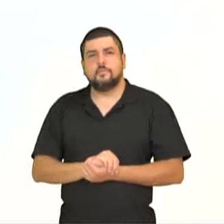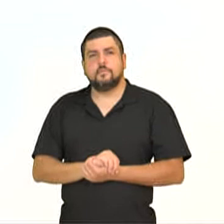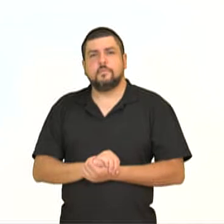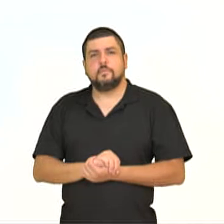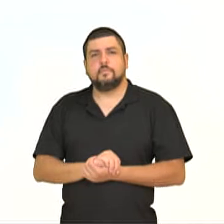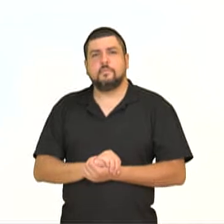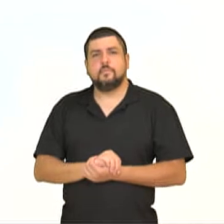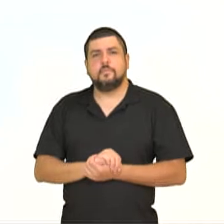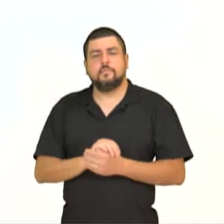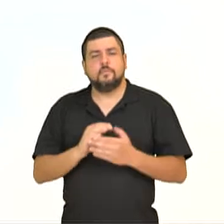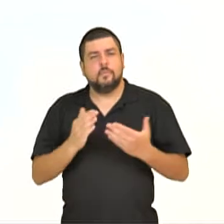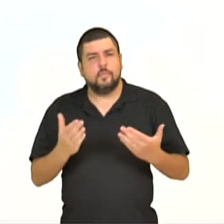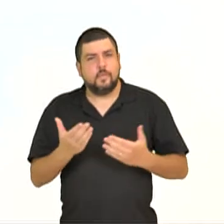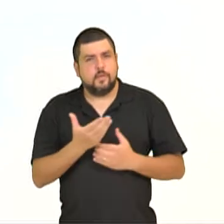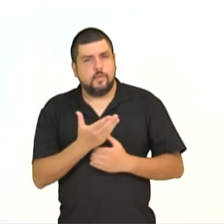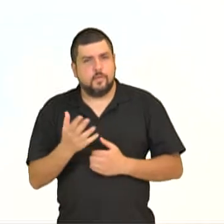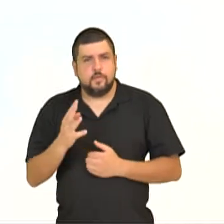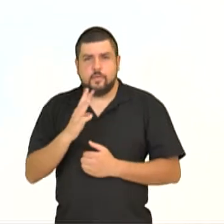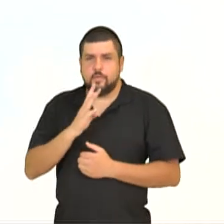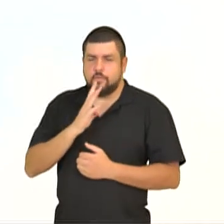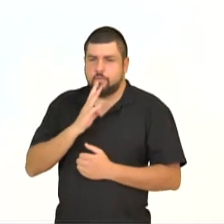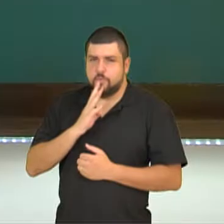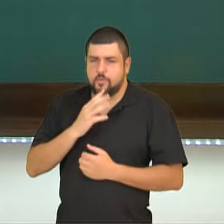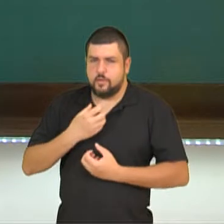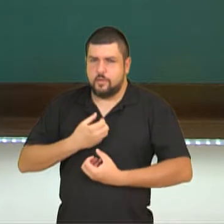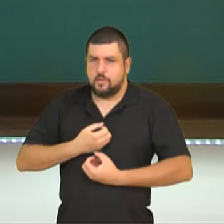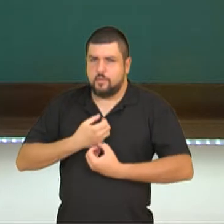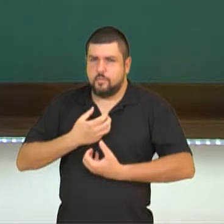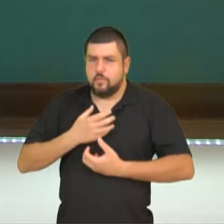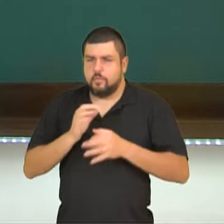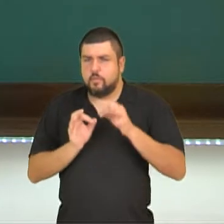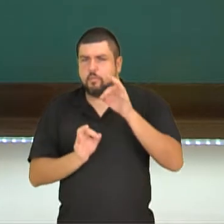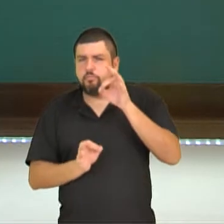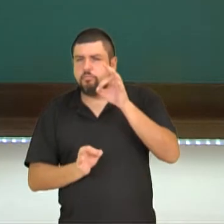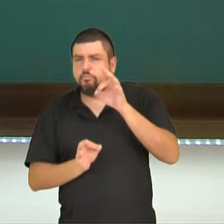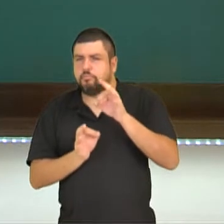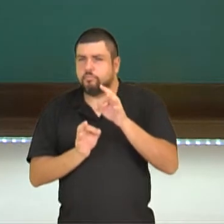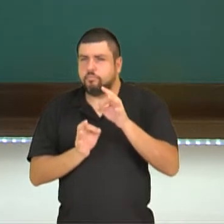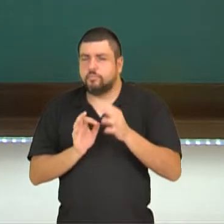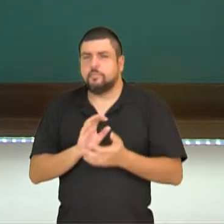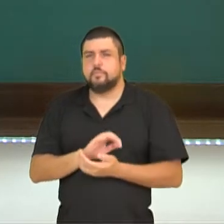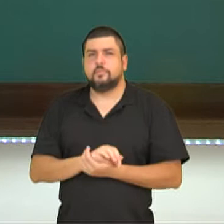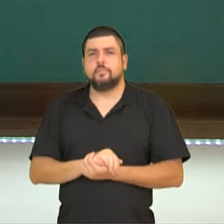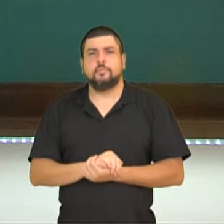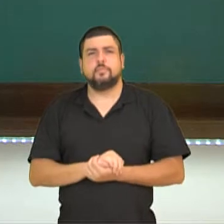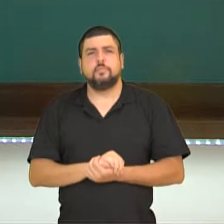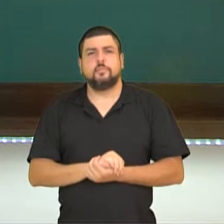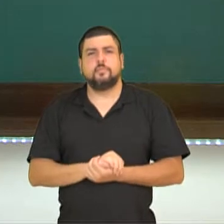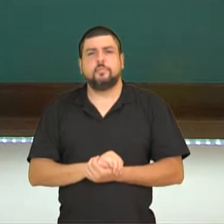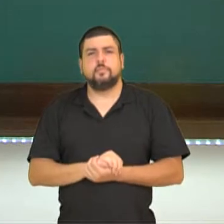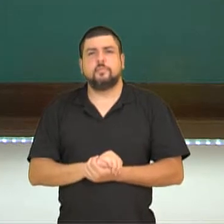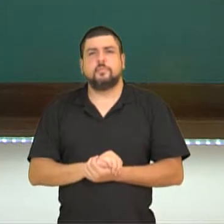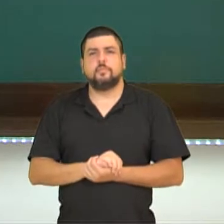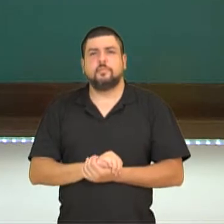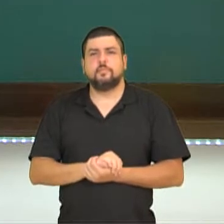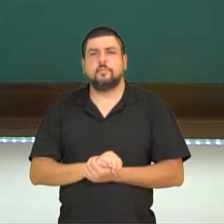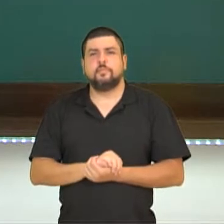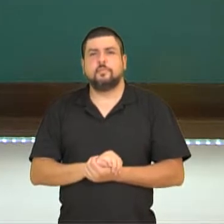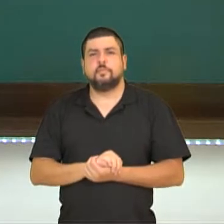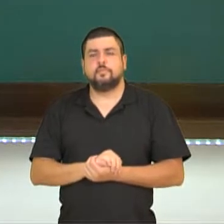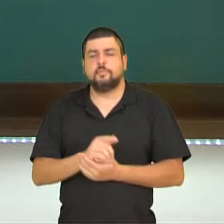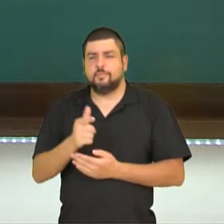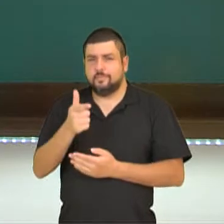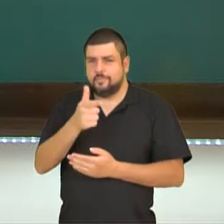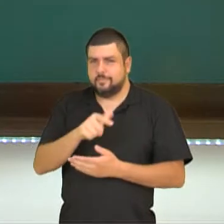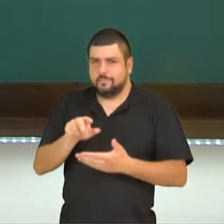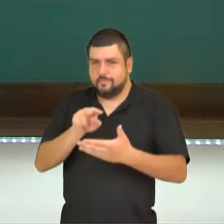Entonces, ¿conhecem esses poemas curtos? Vamos a ver. Aquí vamos a